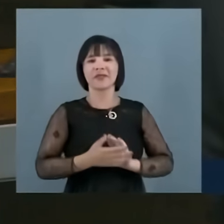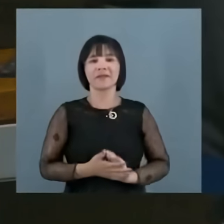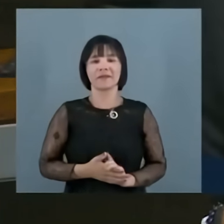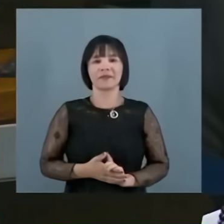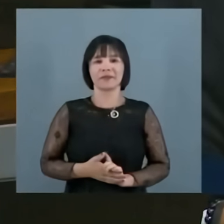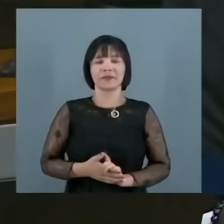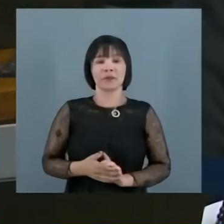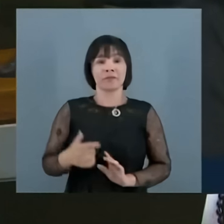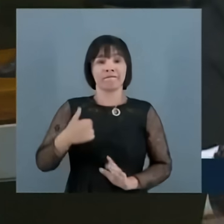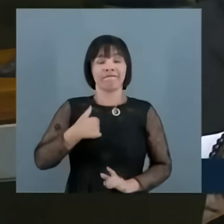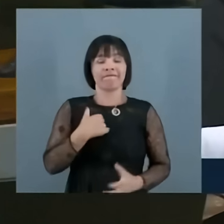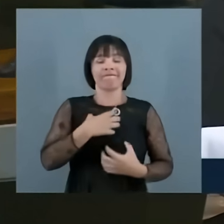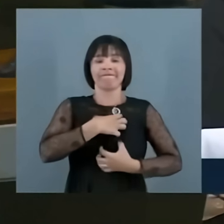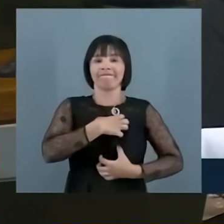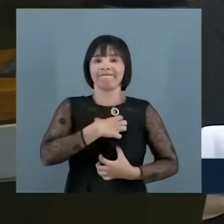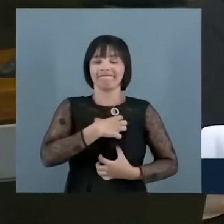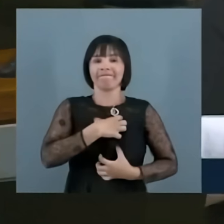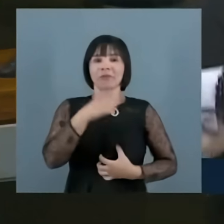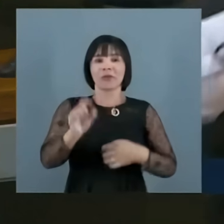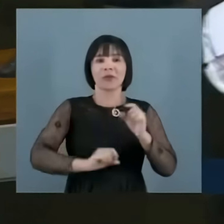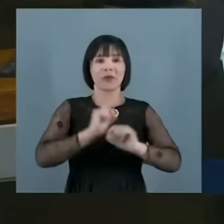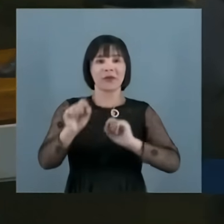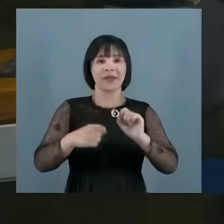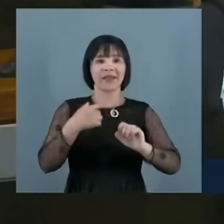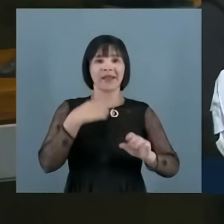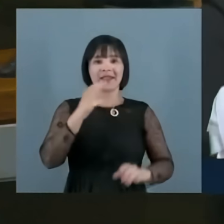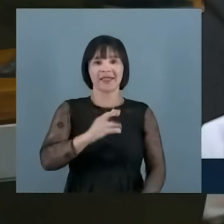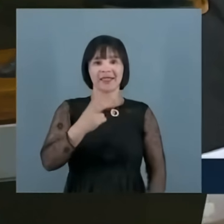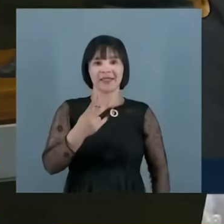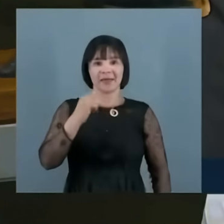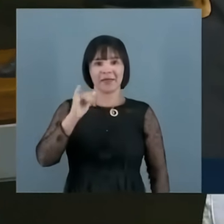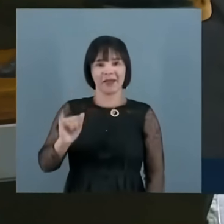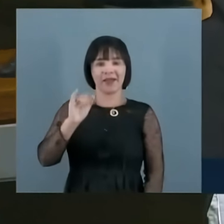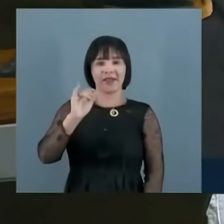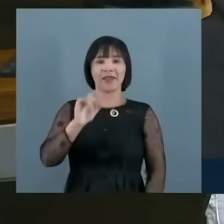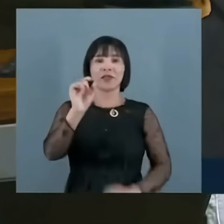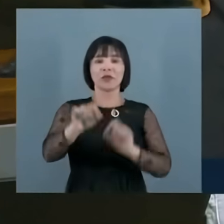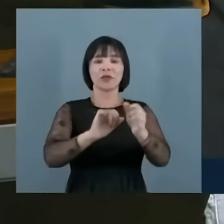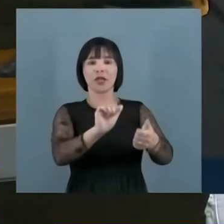deixa extasiado é que na CPI das Bets,